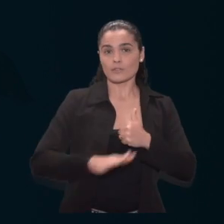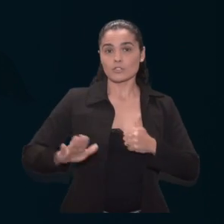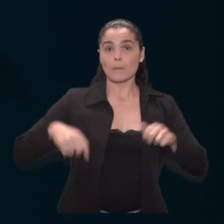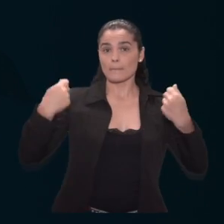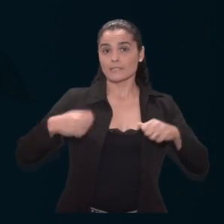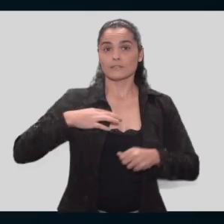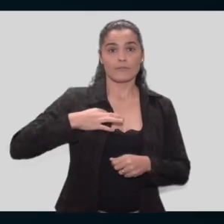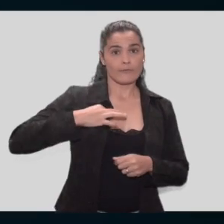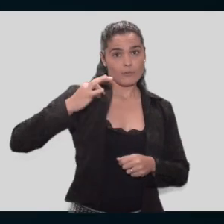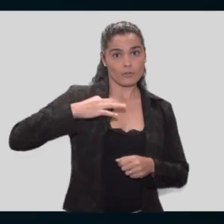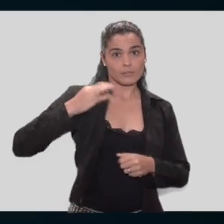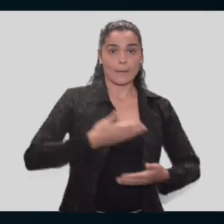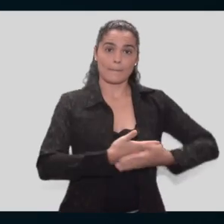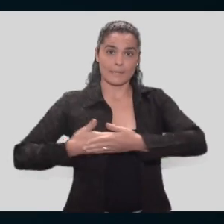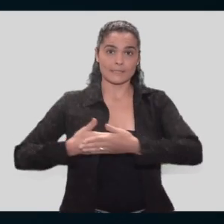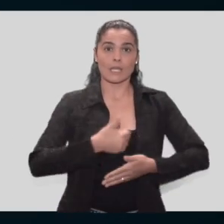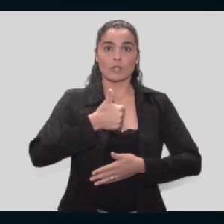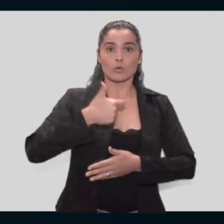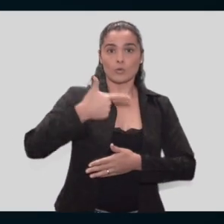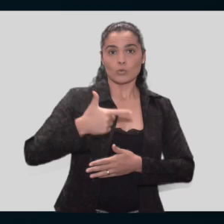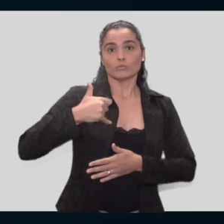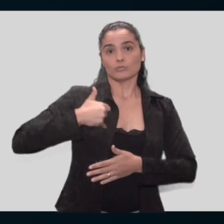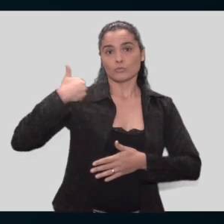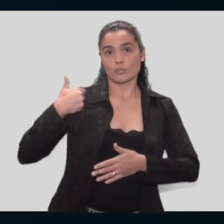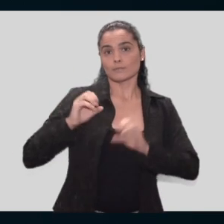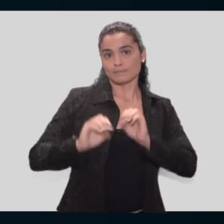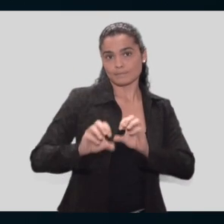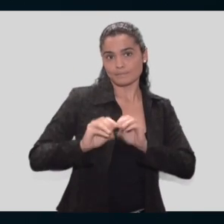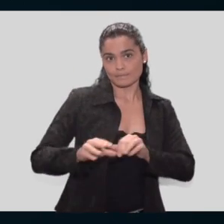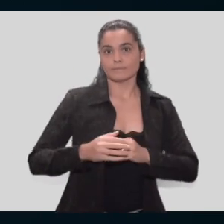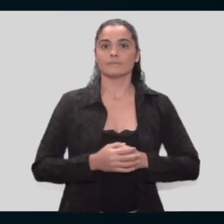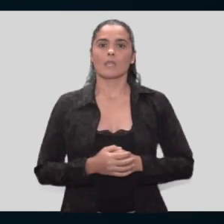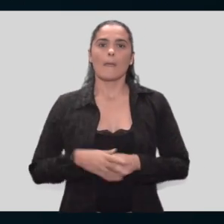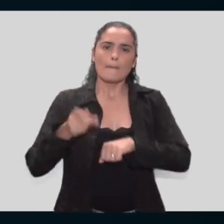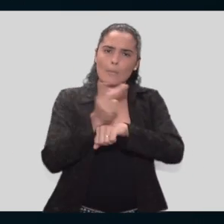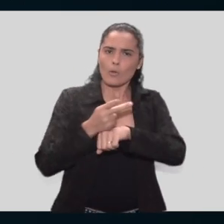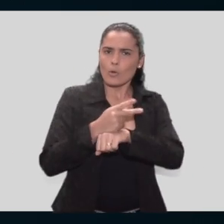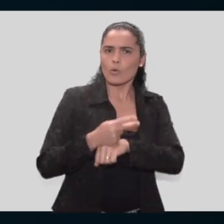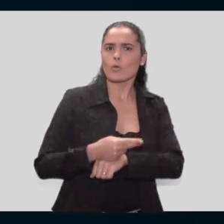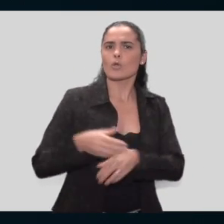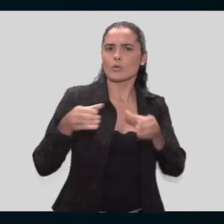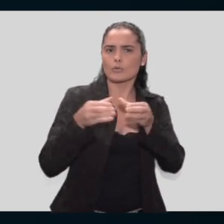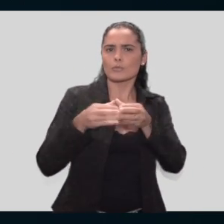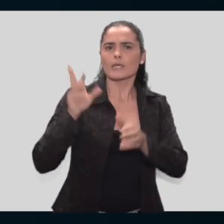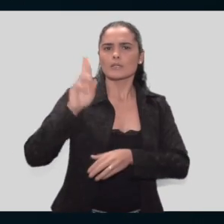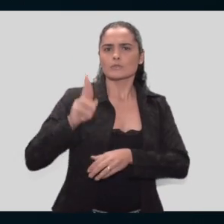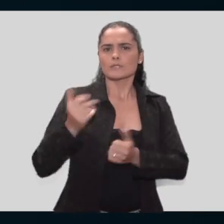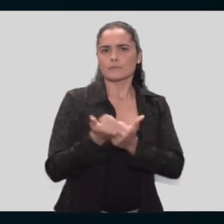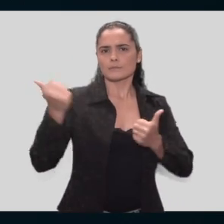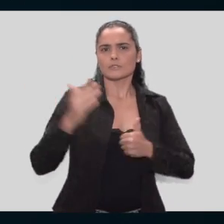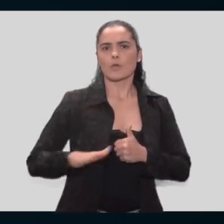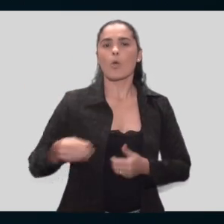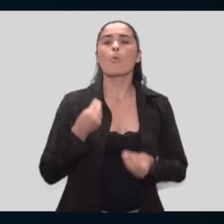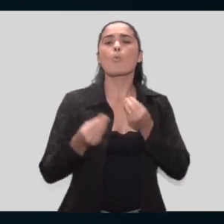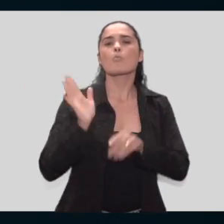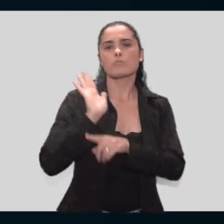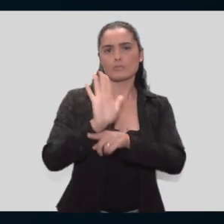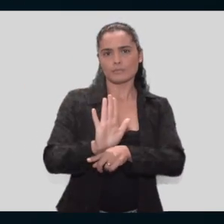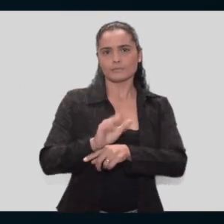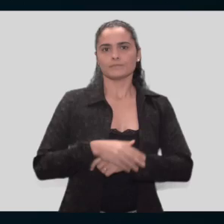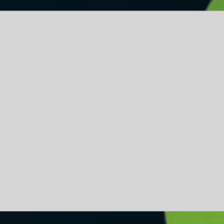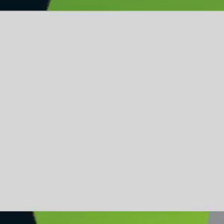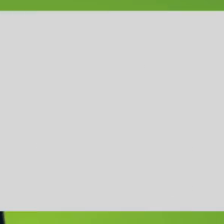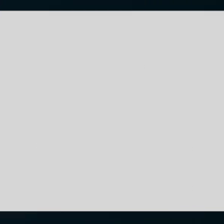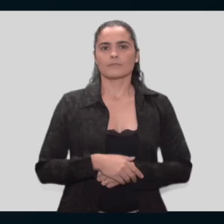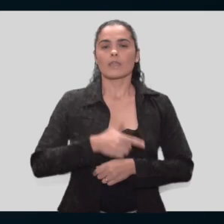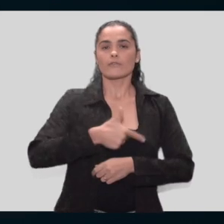O módulo infantil está precisando de voluntários para o berçário e as classes de 1 e 2 anos. Procure a equipe no módulo para saber